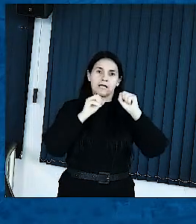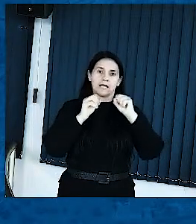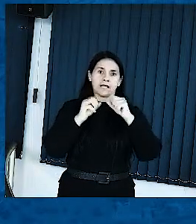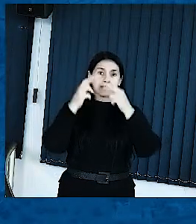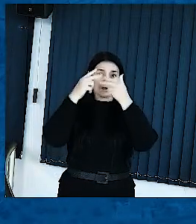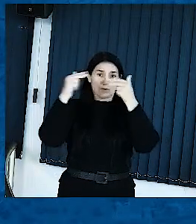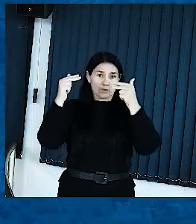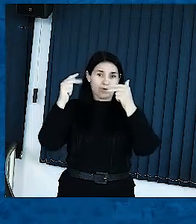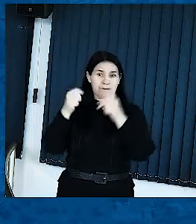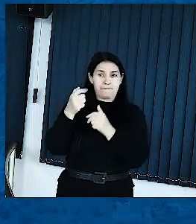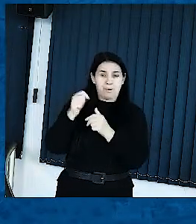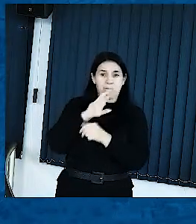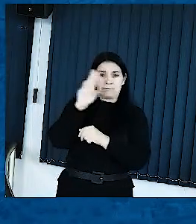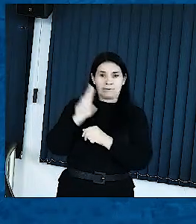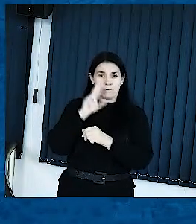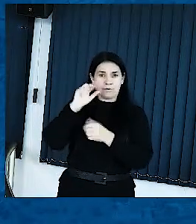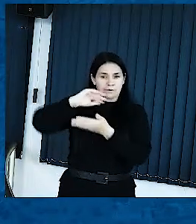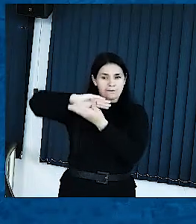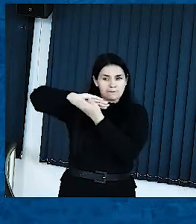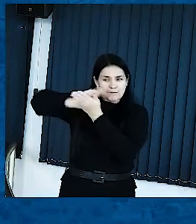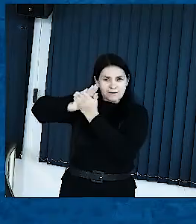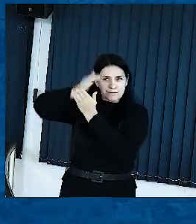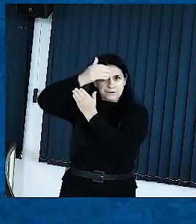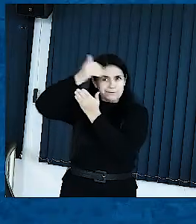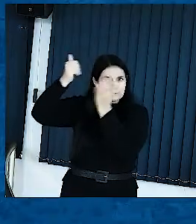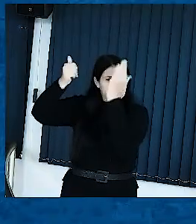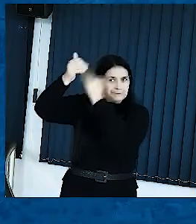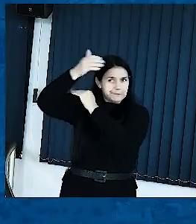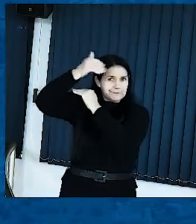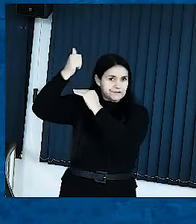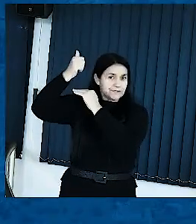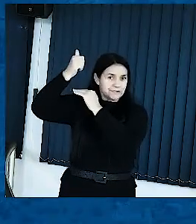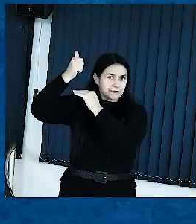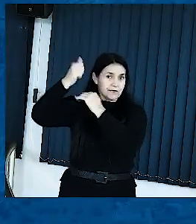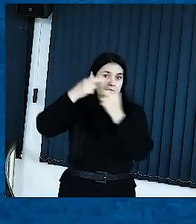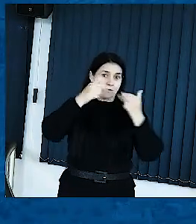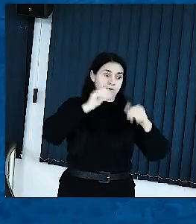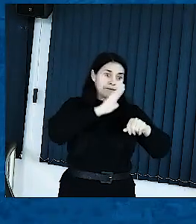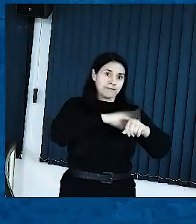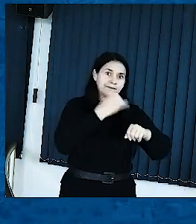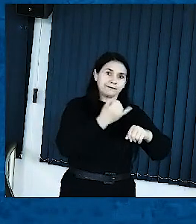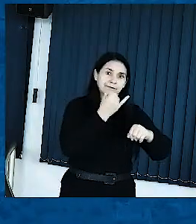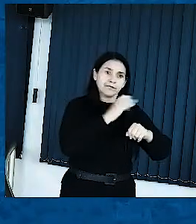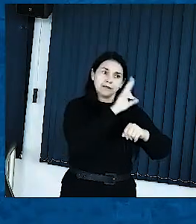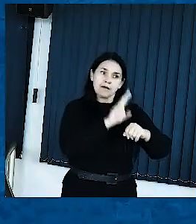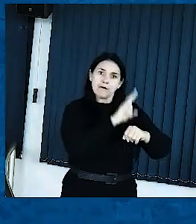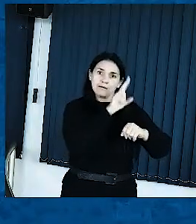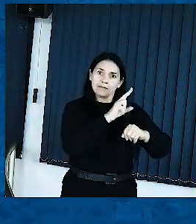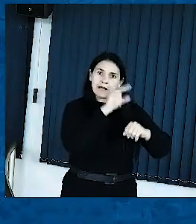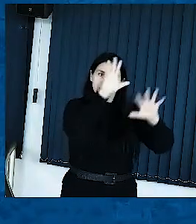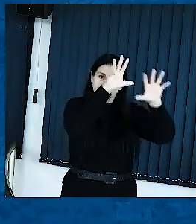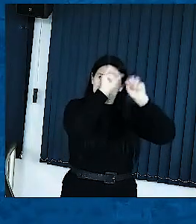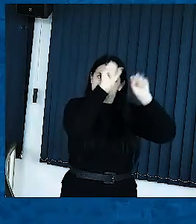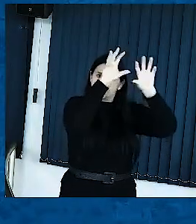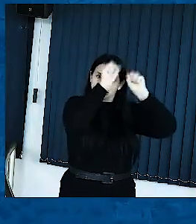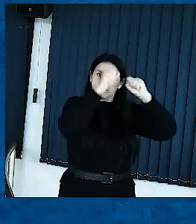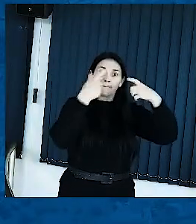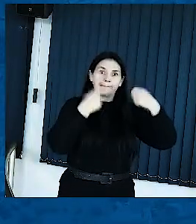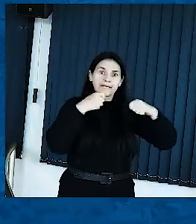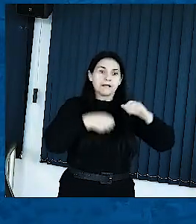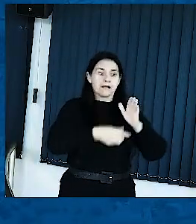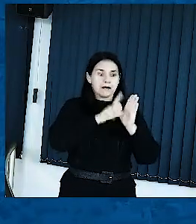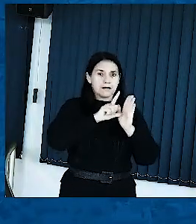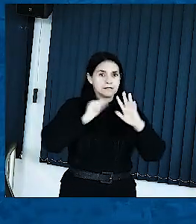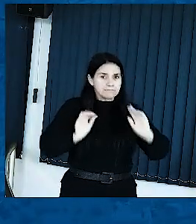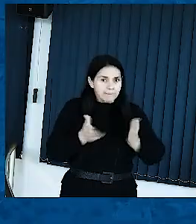as vias que são pouco usadas e potenciar as vias que são mais usadas. Então eu preciso de